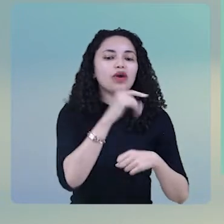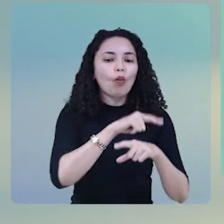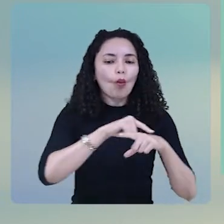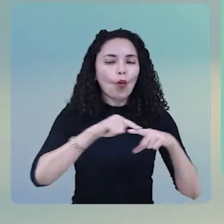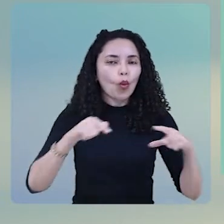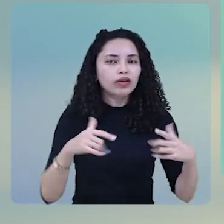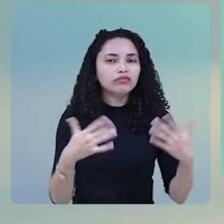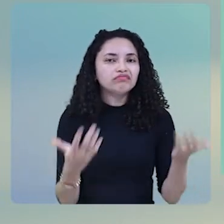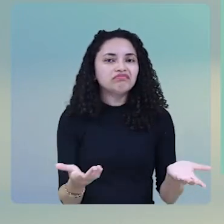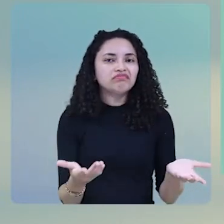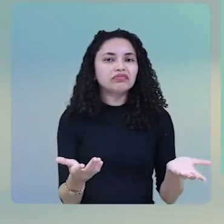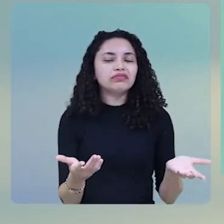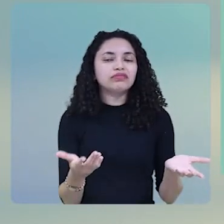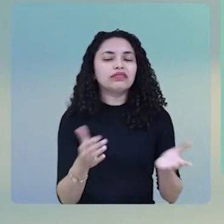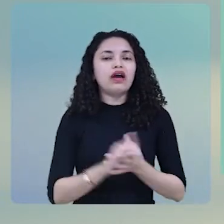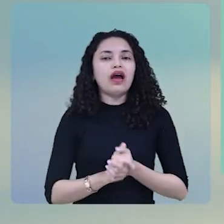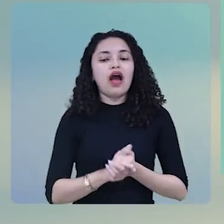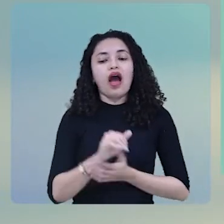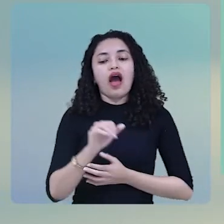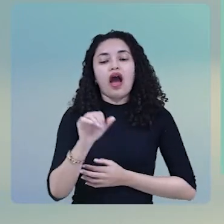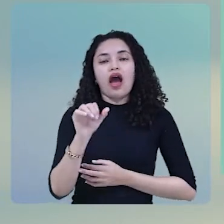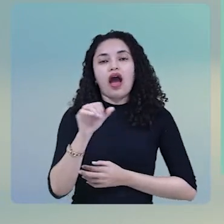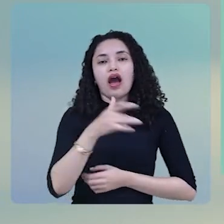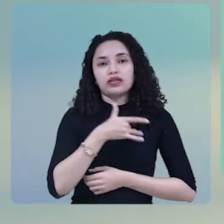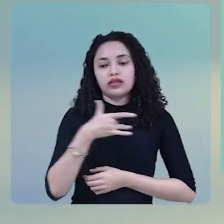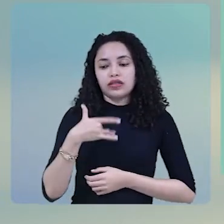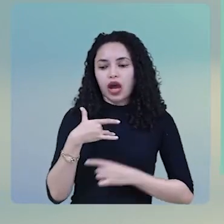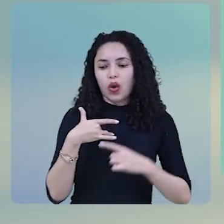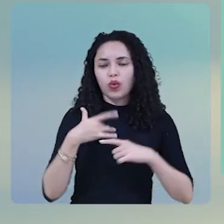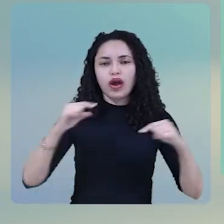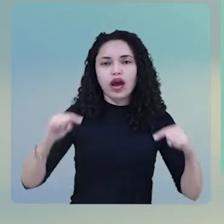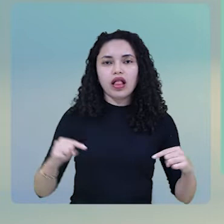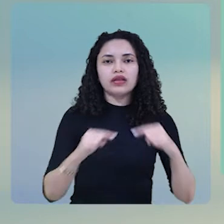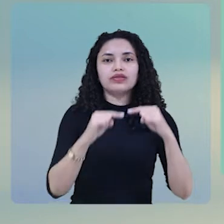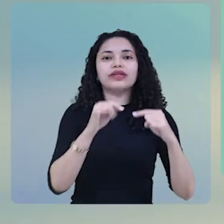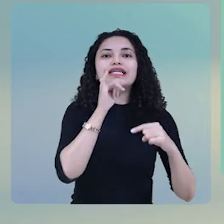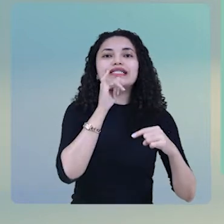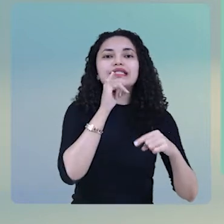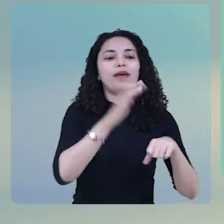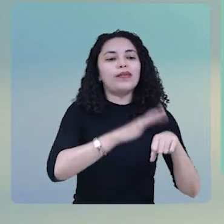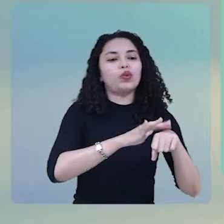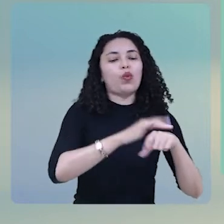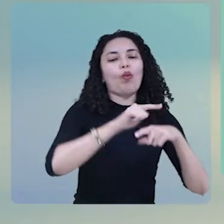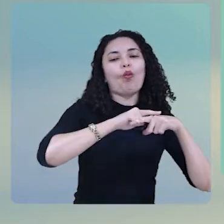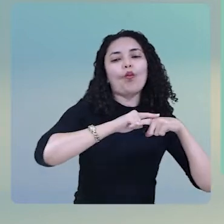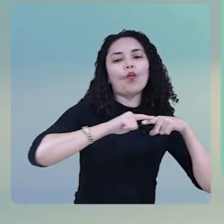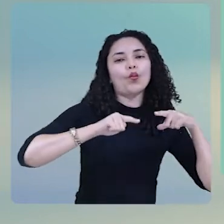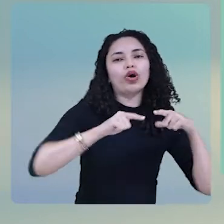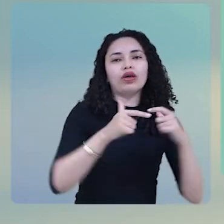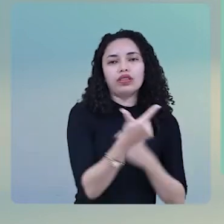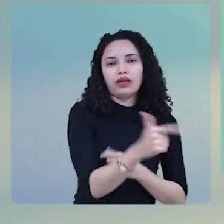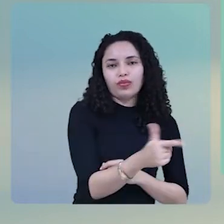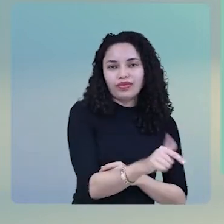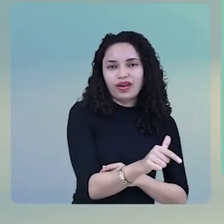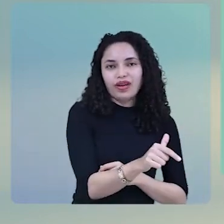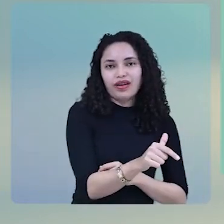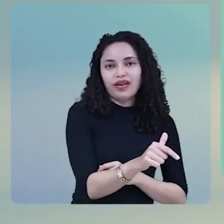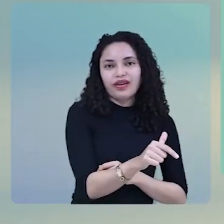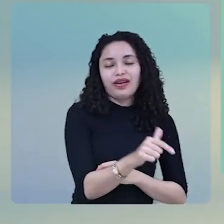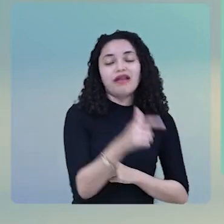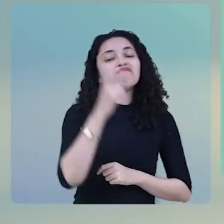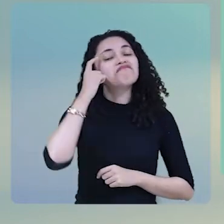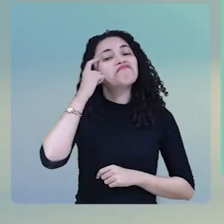saúde está relacionada somente com a ausência de doença? Será que eu sou um indivíduo que não apresento